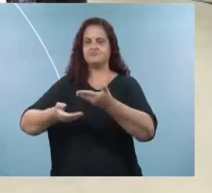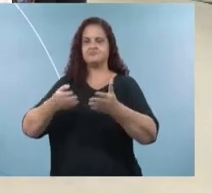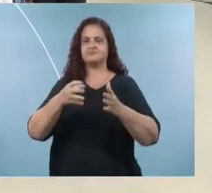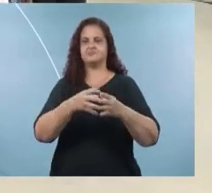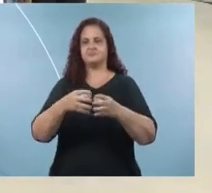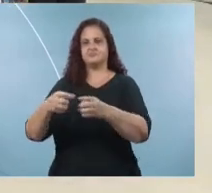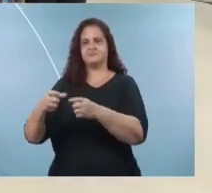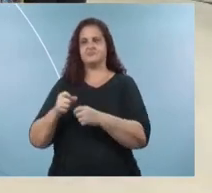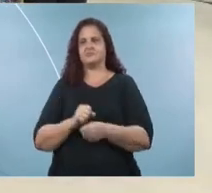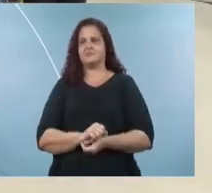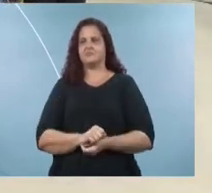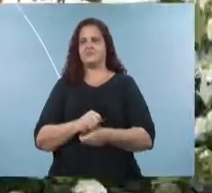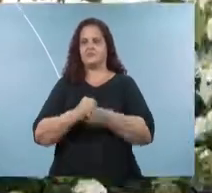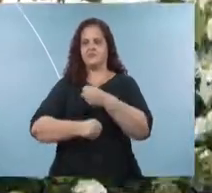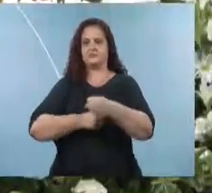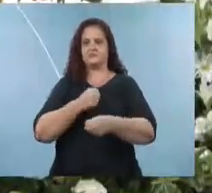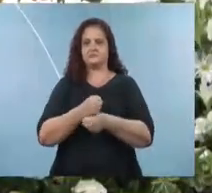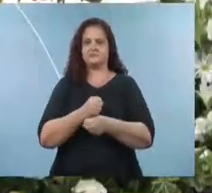longo dos anos.